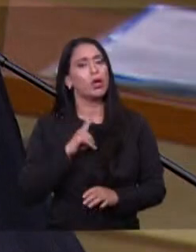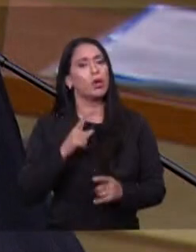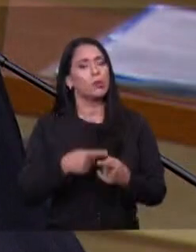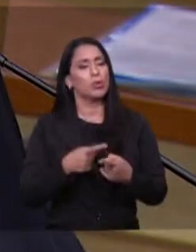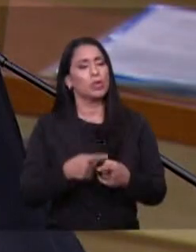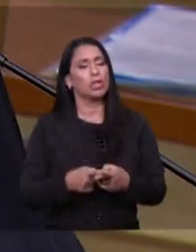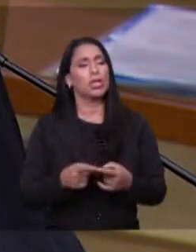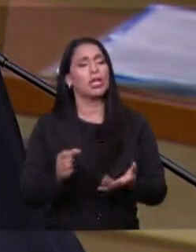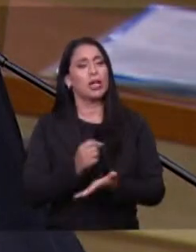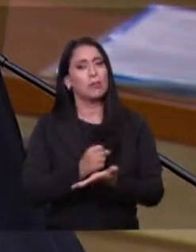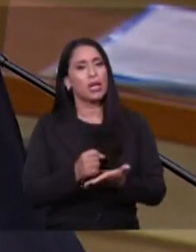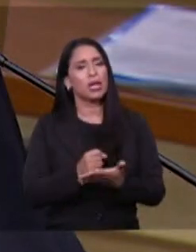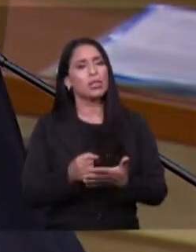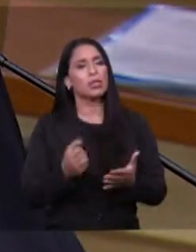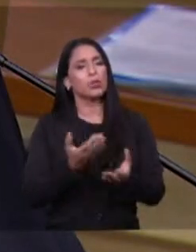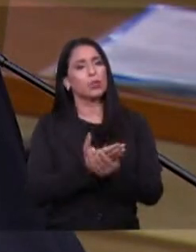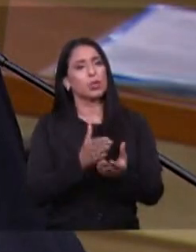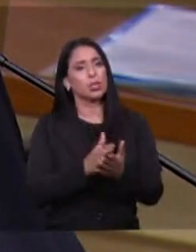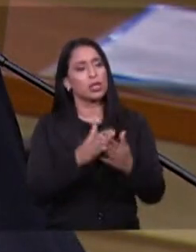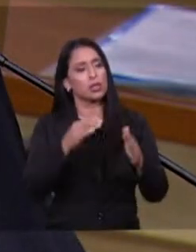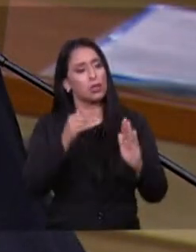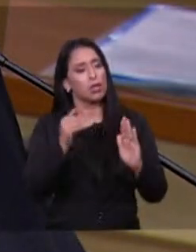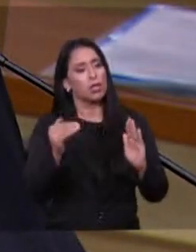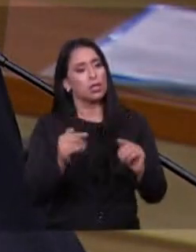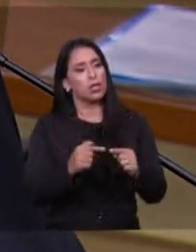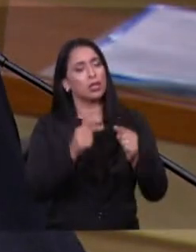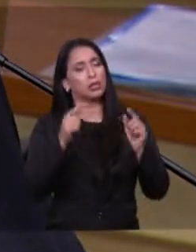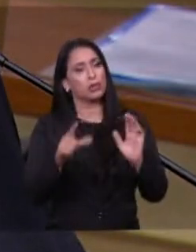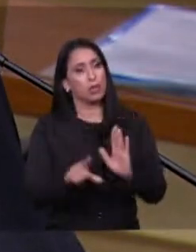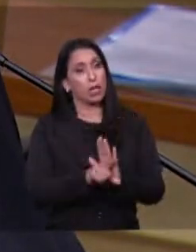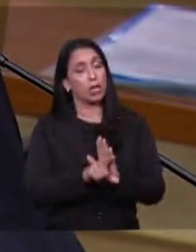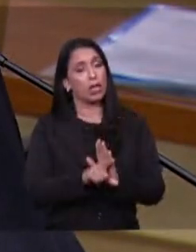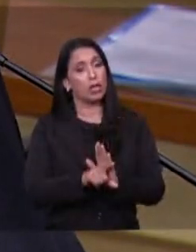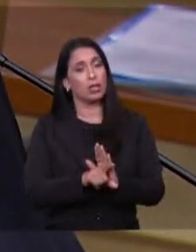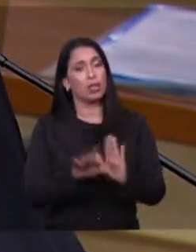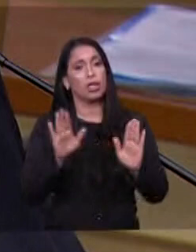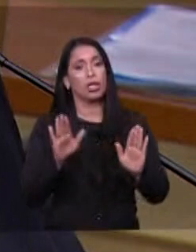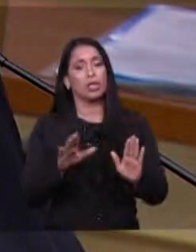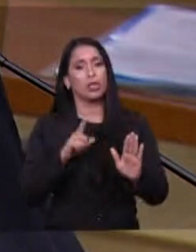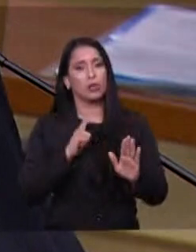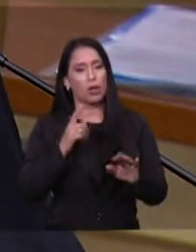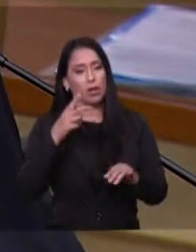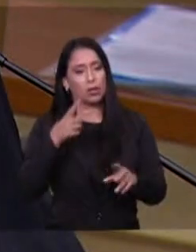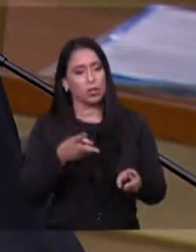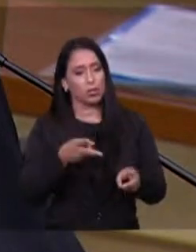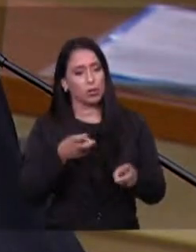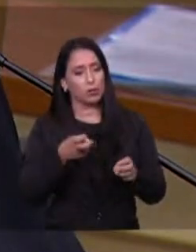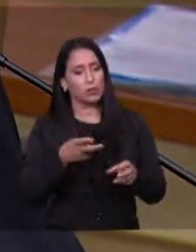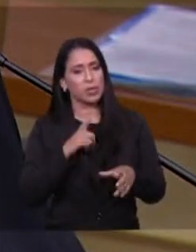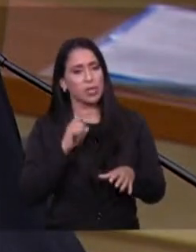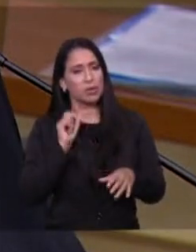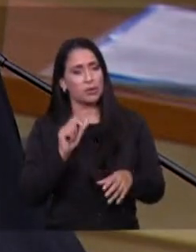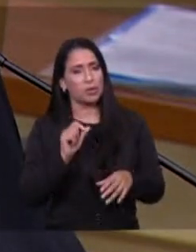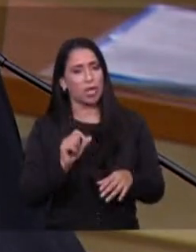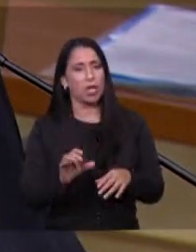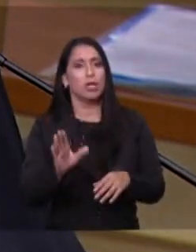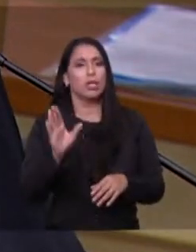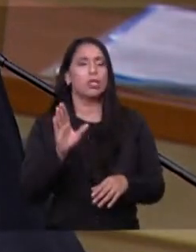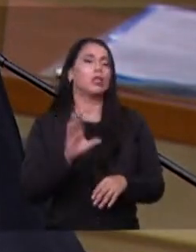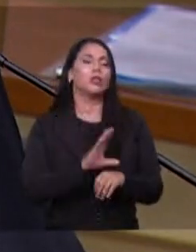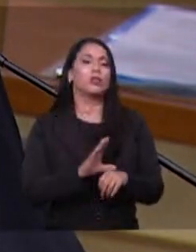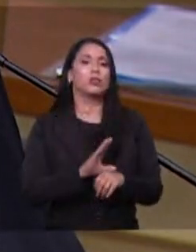base do devido processo legal em sentido substancial. Veja-se que o padrão constitucional é que as terras públicas